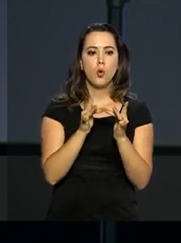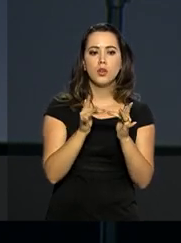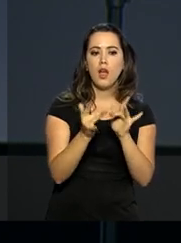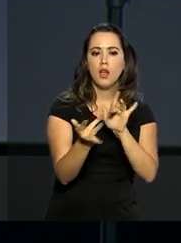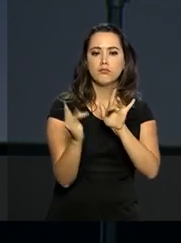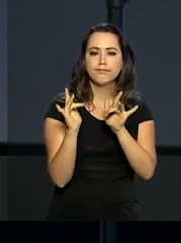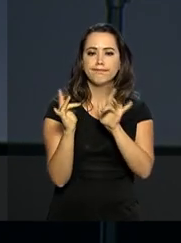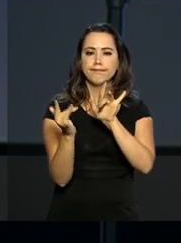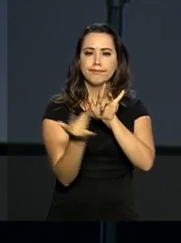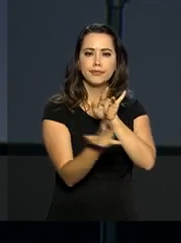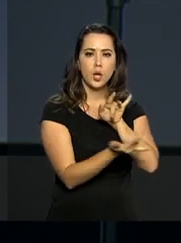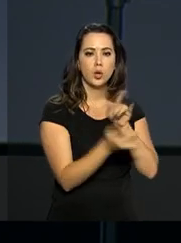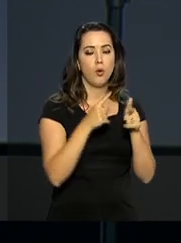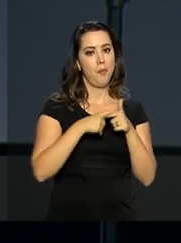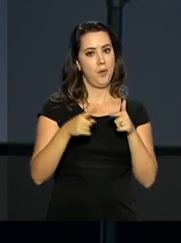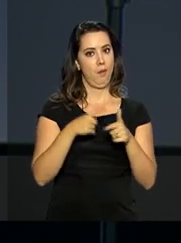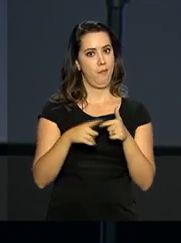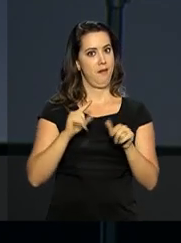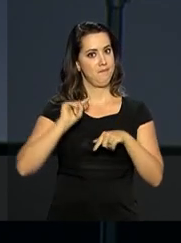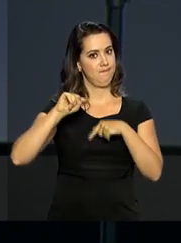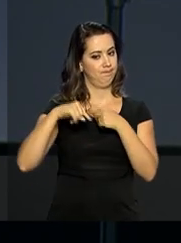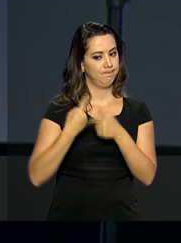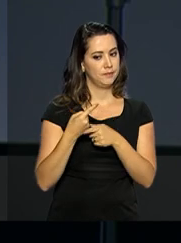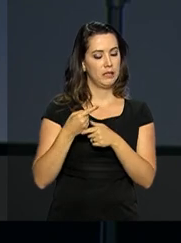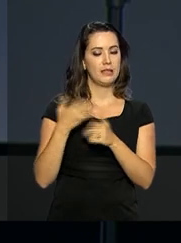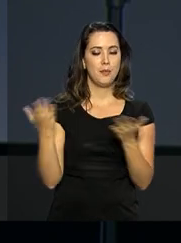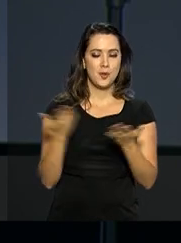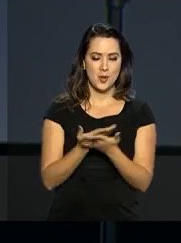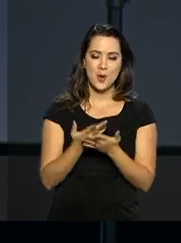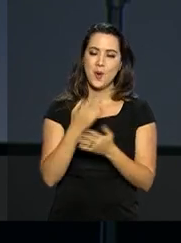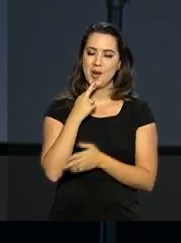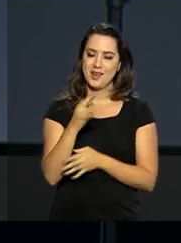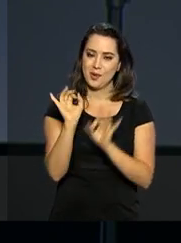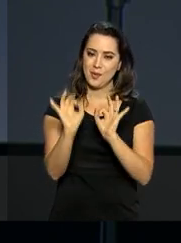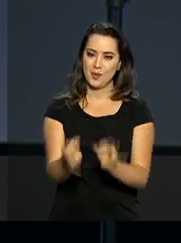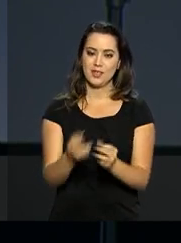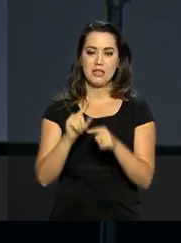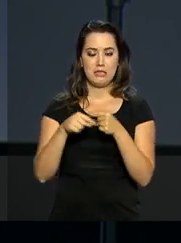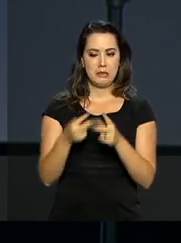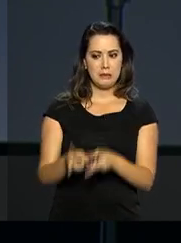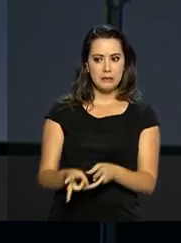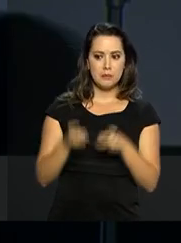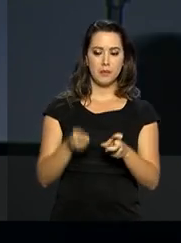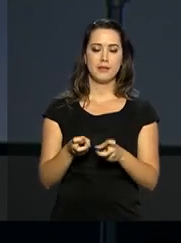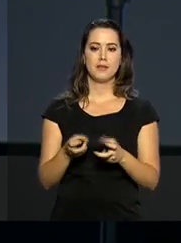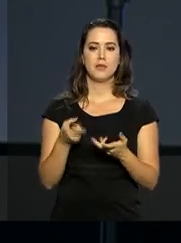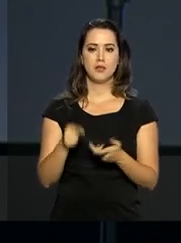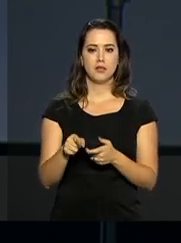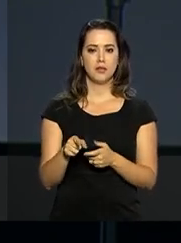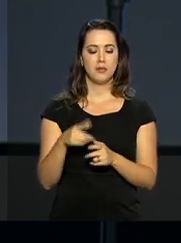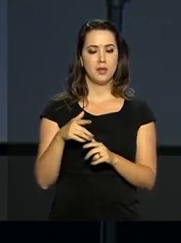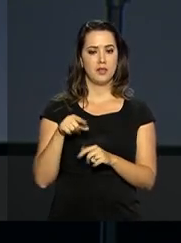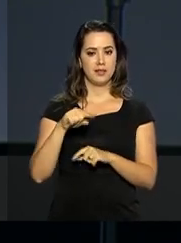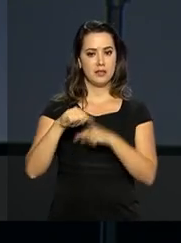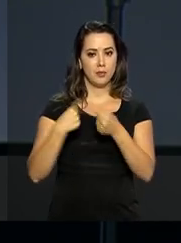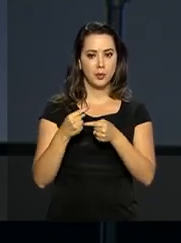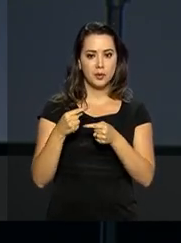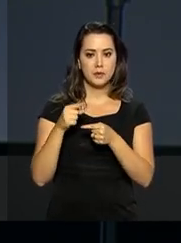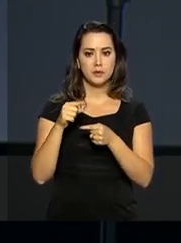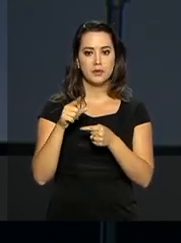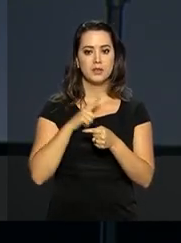com o problema que depois foi solucionado. E logo me sensibilizei. Mas ele não ficou por aí. Logo